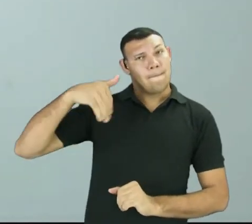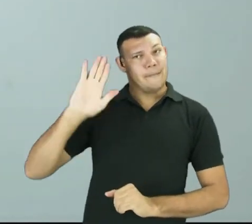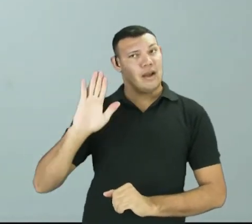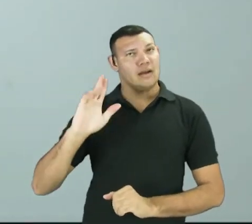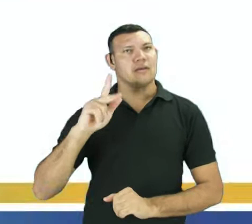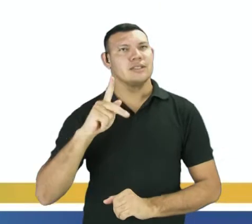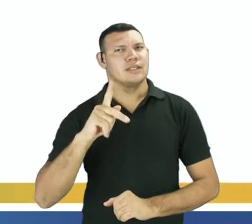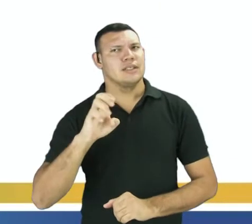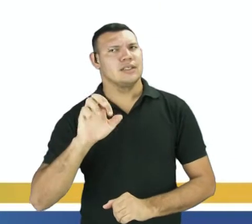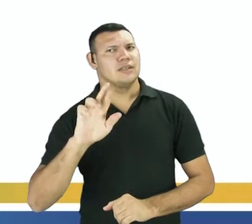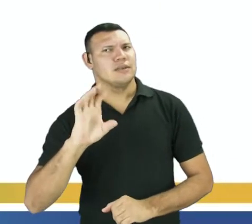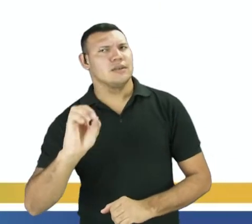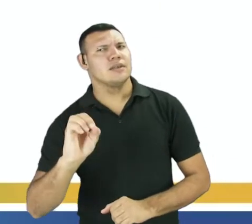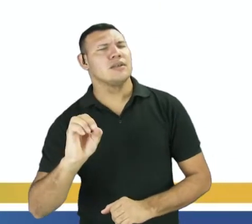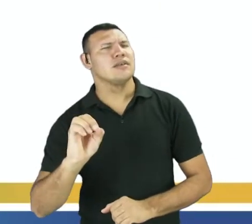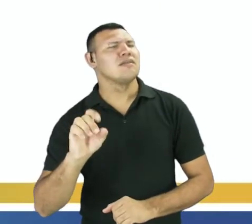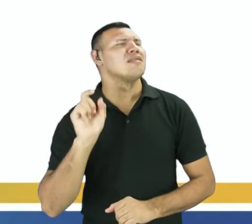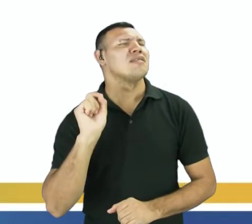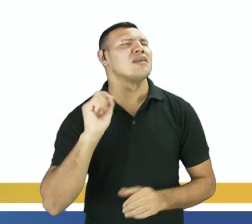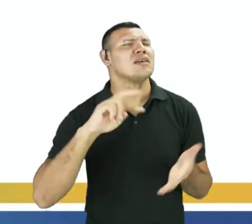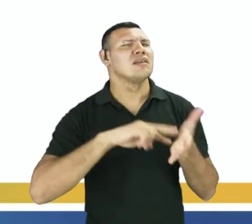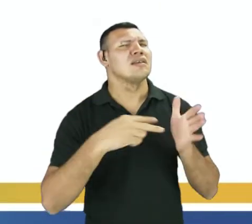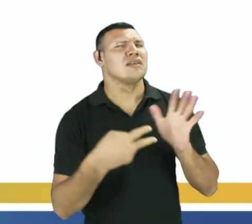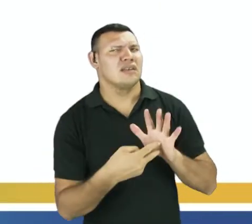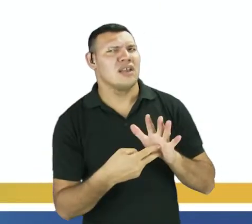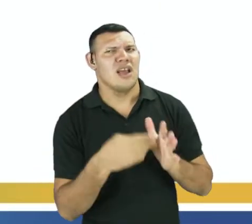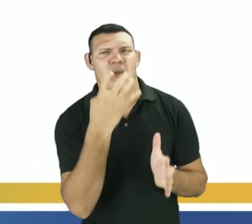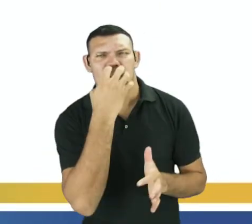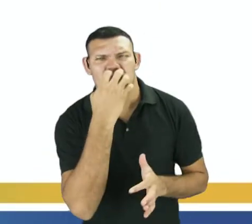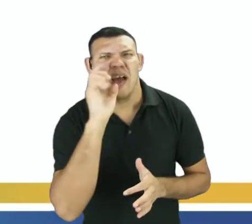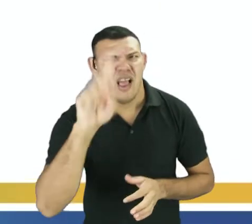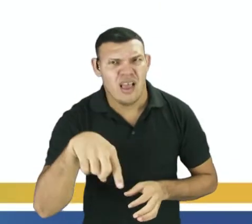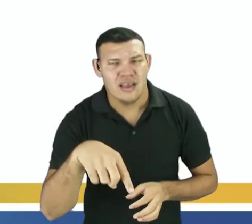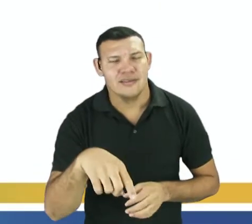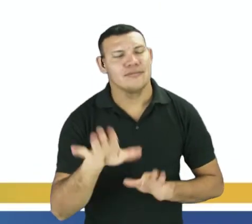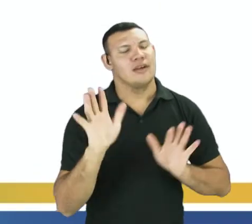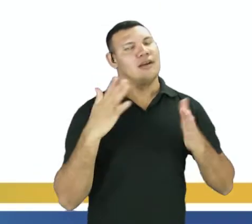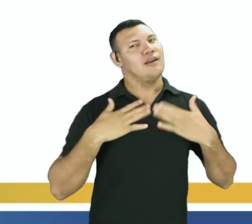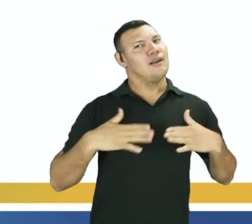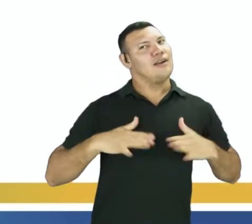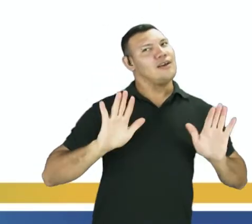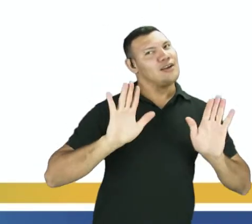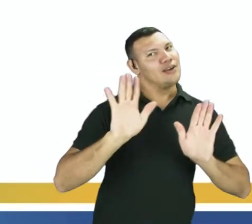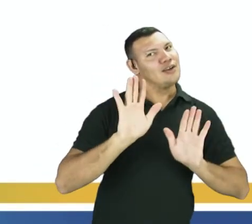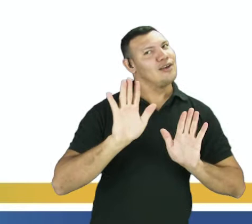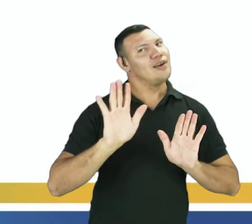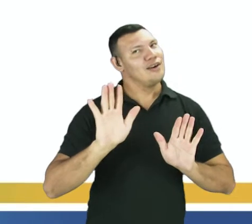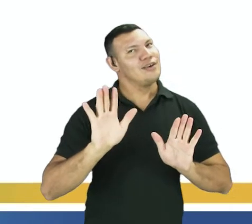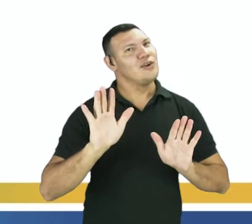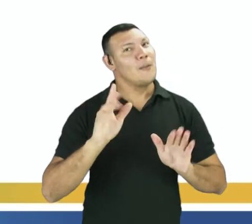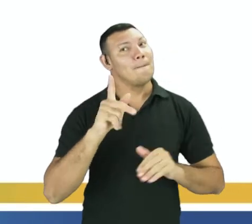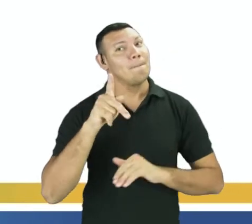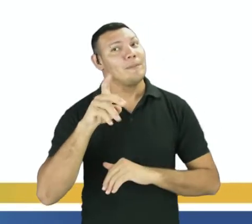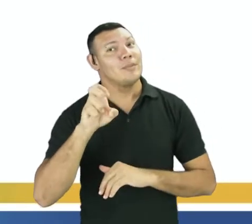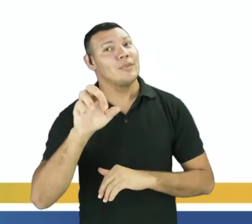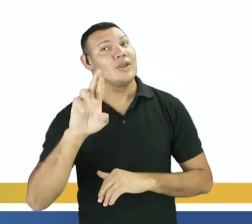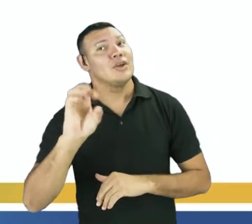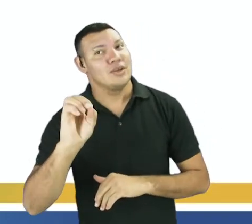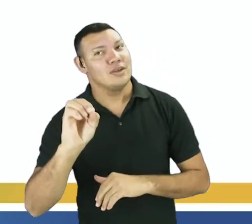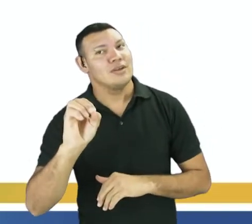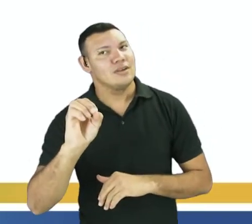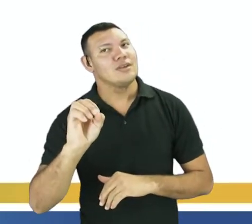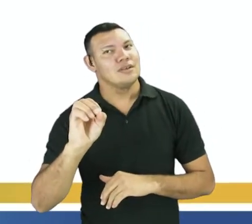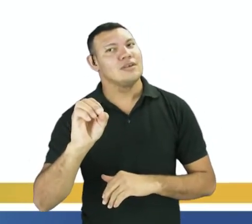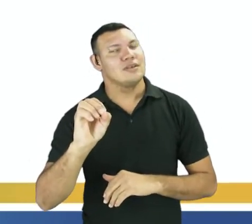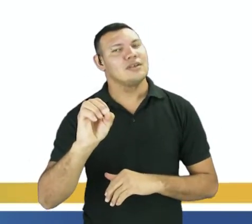perro. Professor, o que é esse perro? Não é cachorro em espanhol? Não, calma lá, pessoal. Tá? Este perro, esta palavra perro,